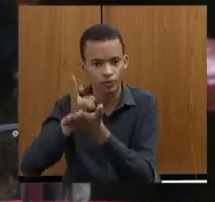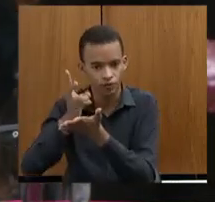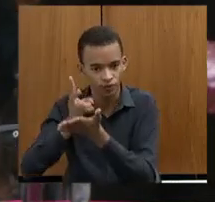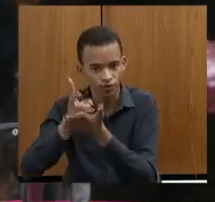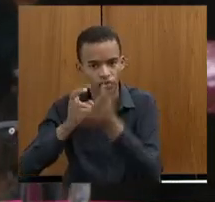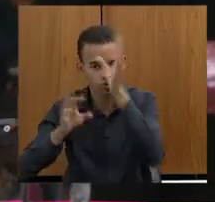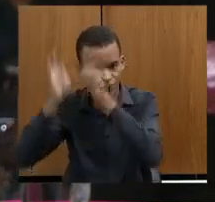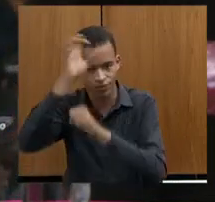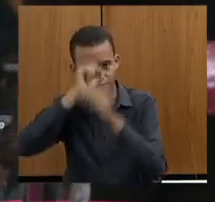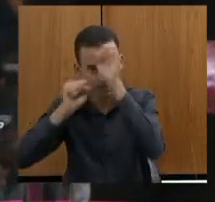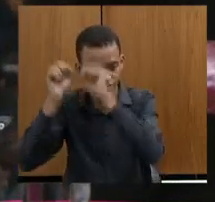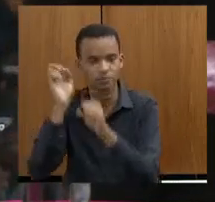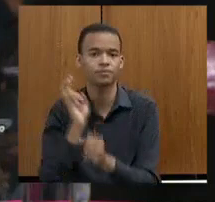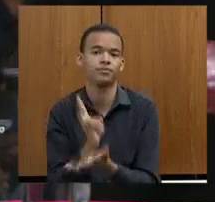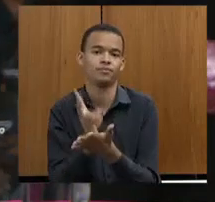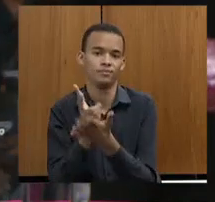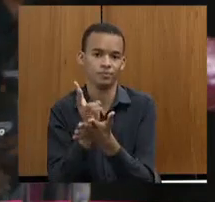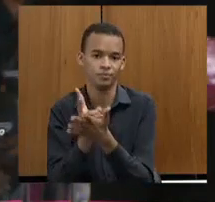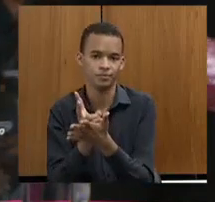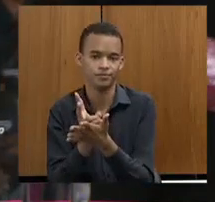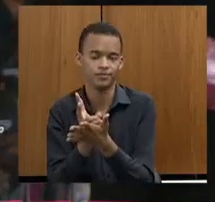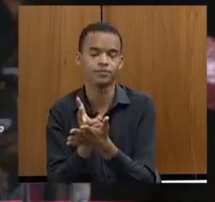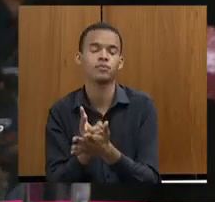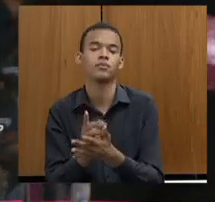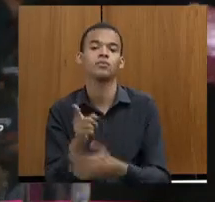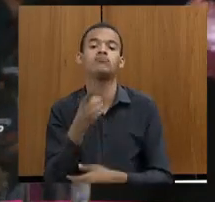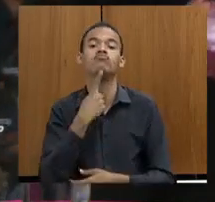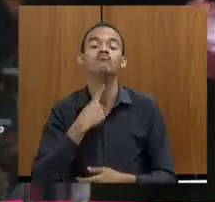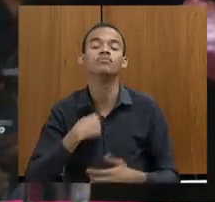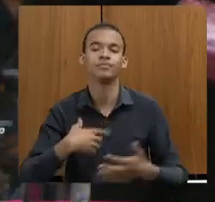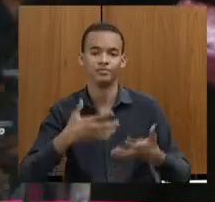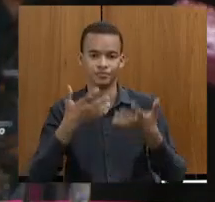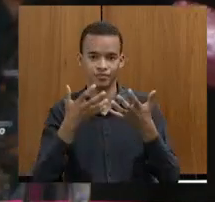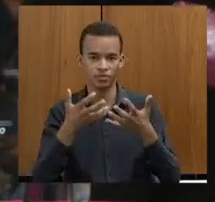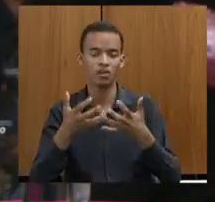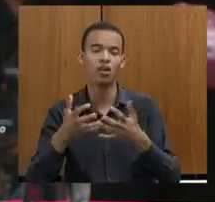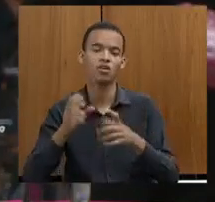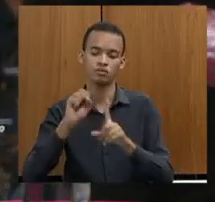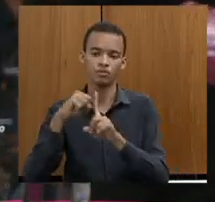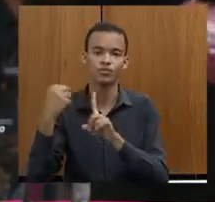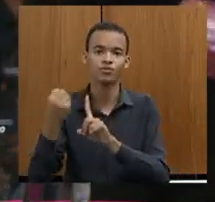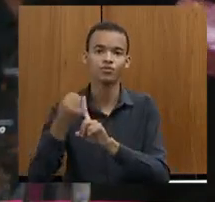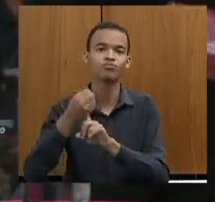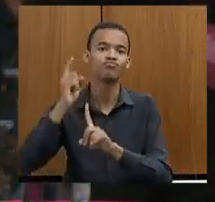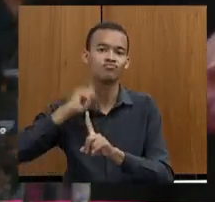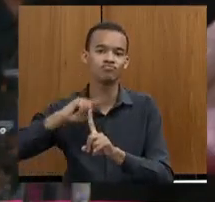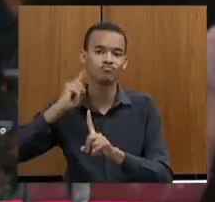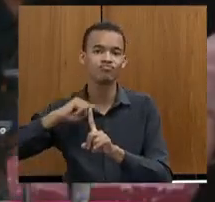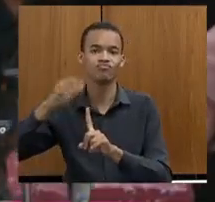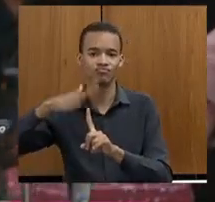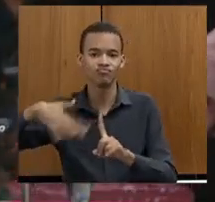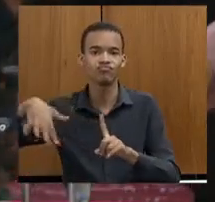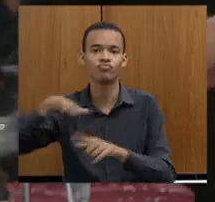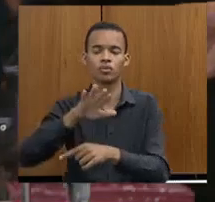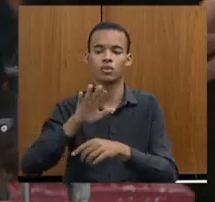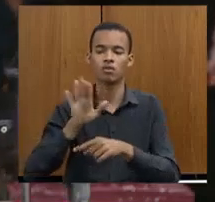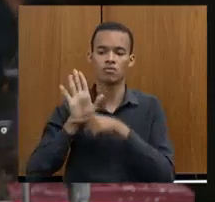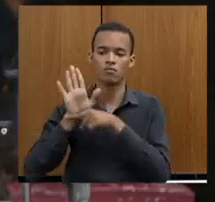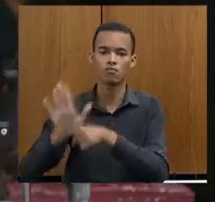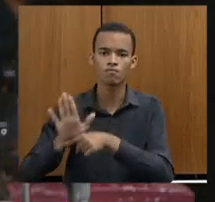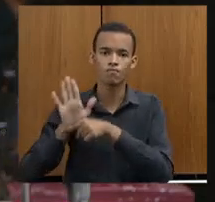é vontade de avançar nas pautas de Minas Gerais avançar no desenvolvimento de Minas Gerais